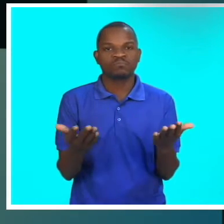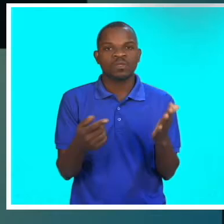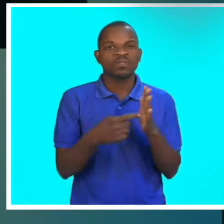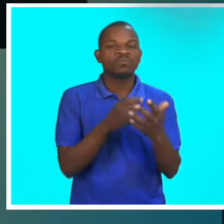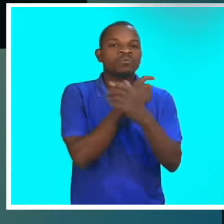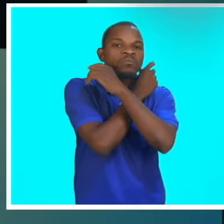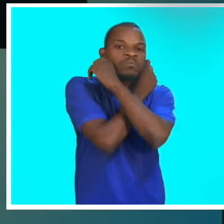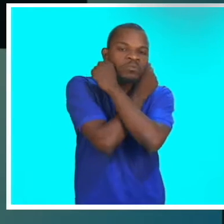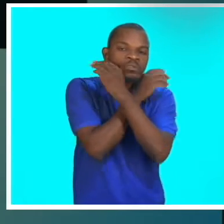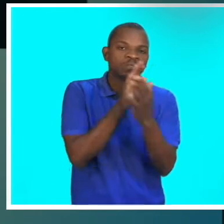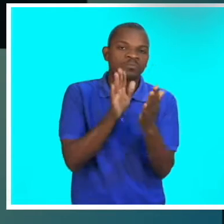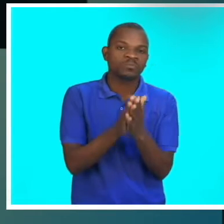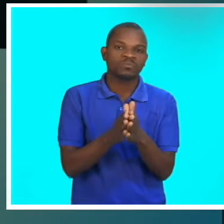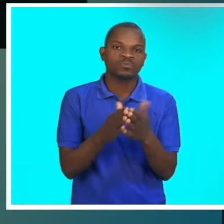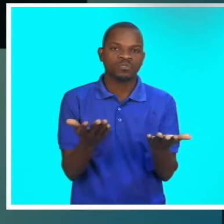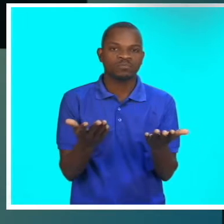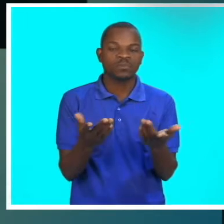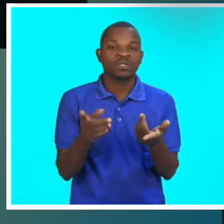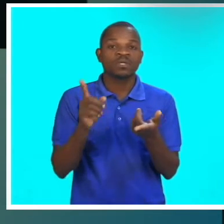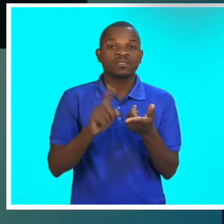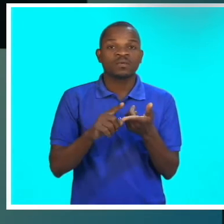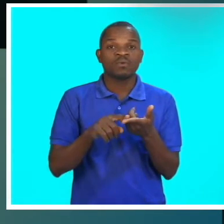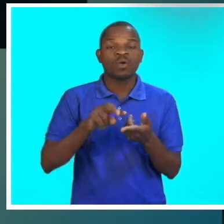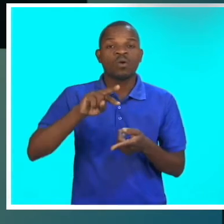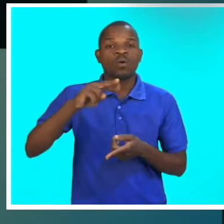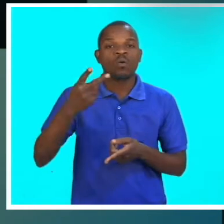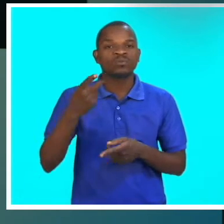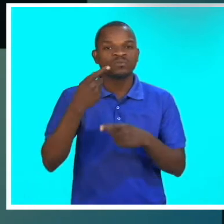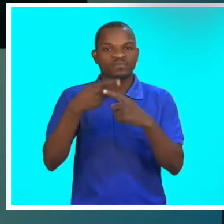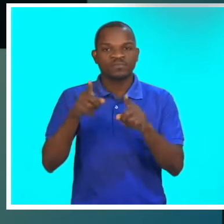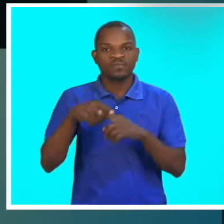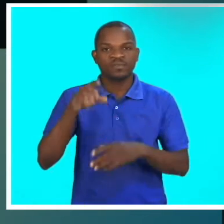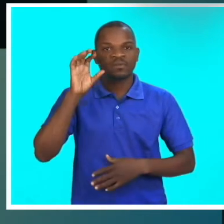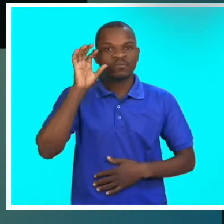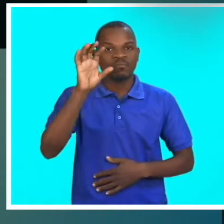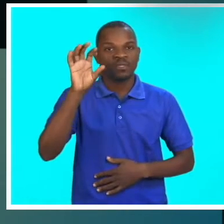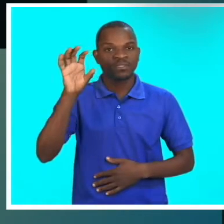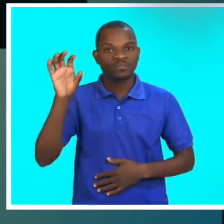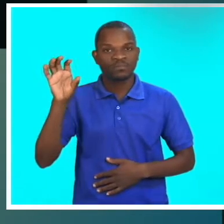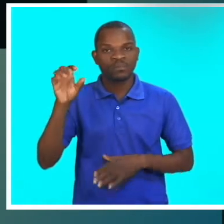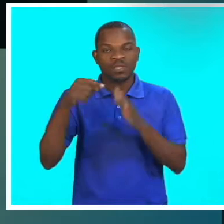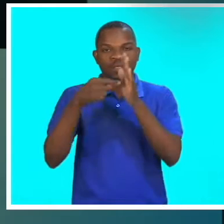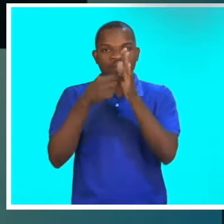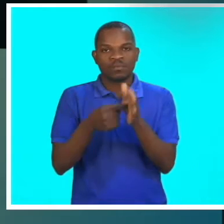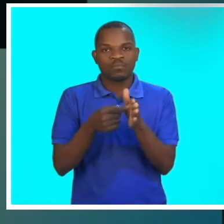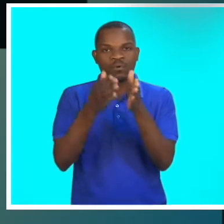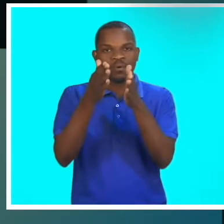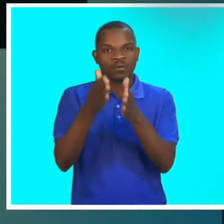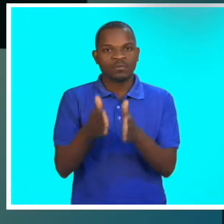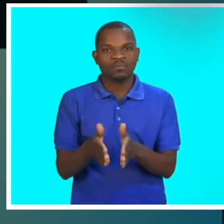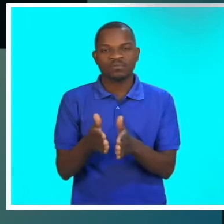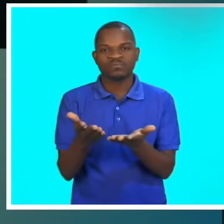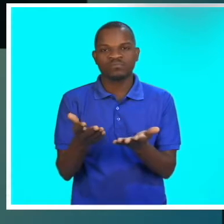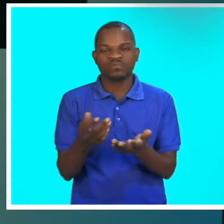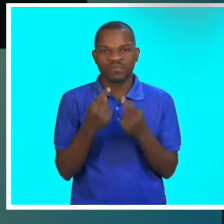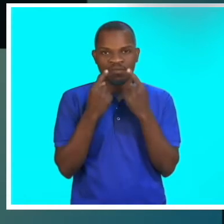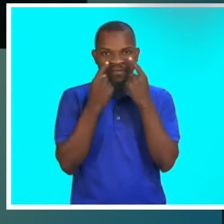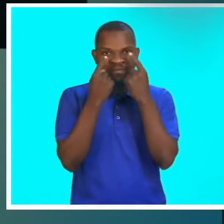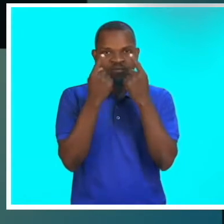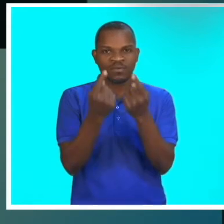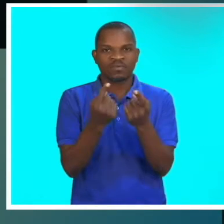Os outros países, eu acho que, quando há essa, há essa,